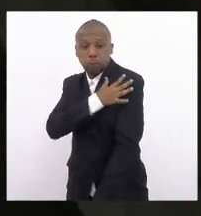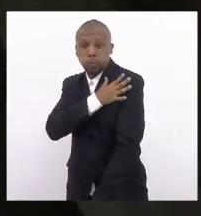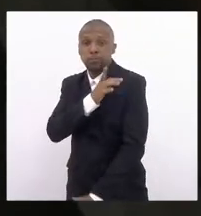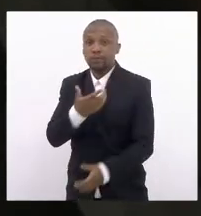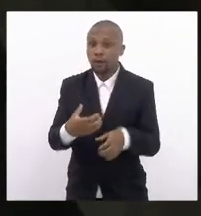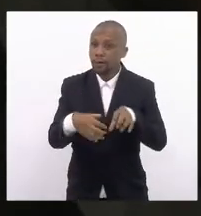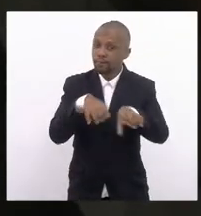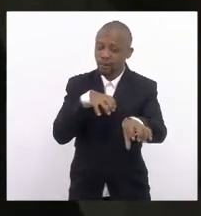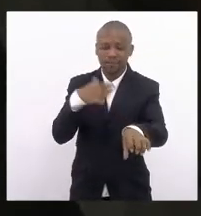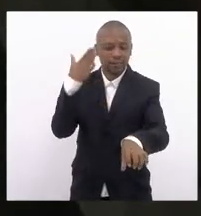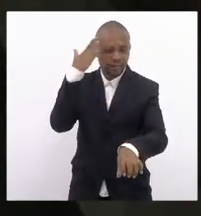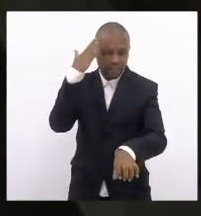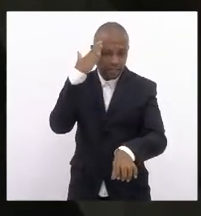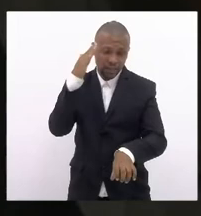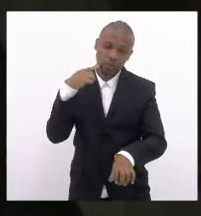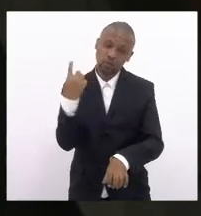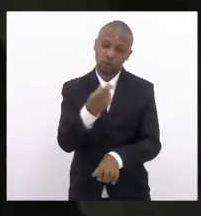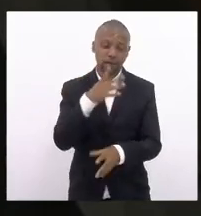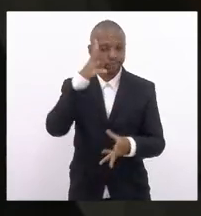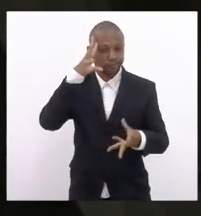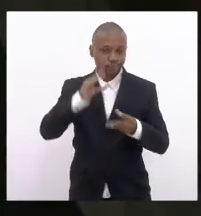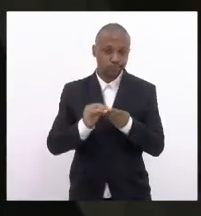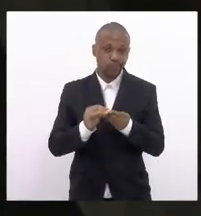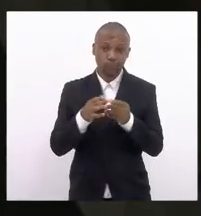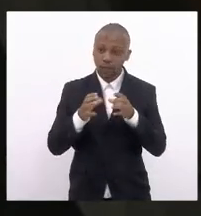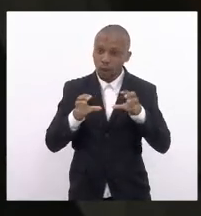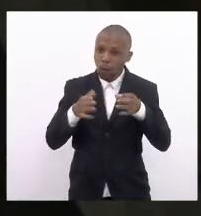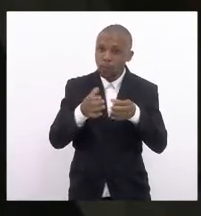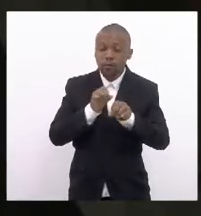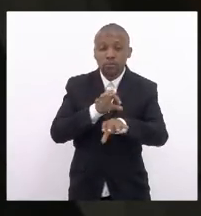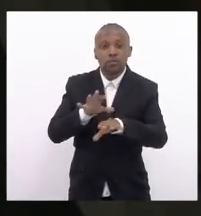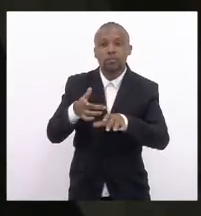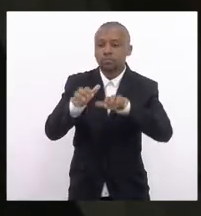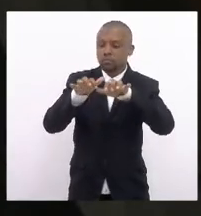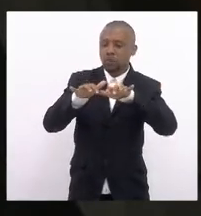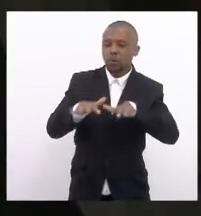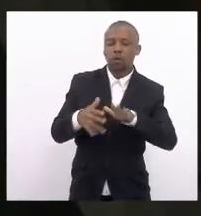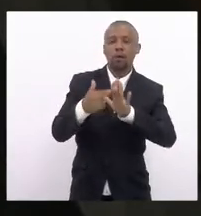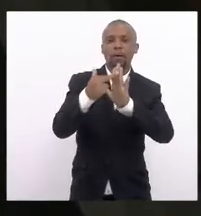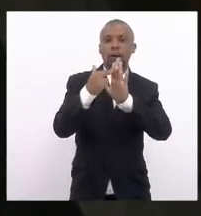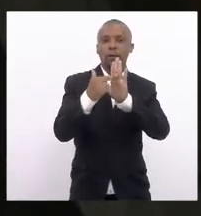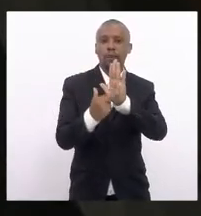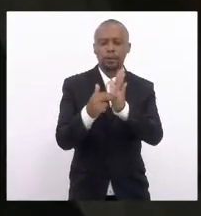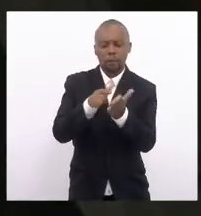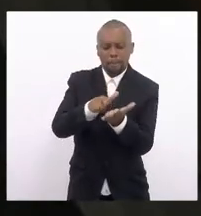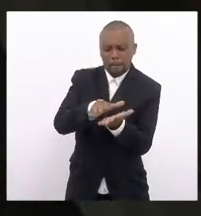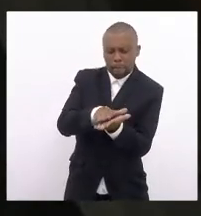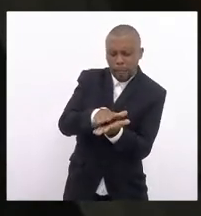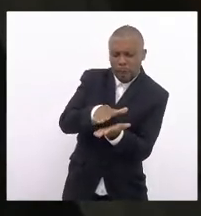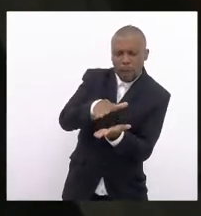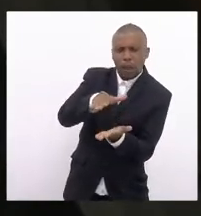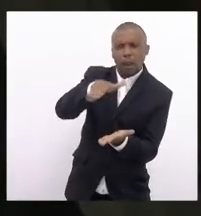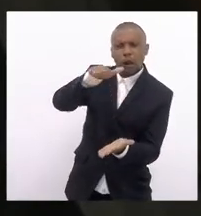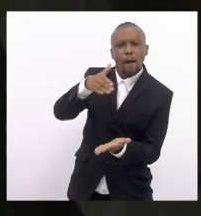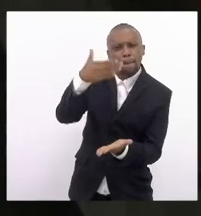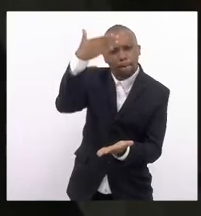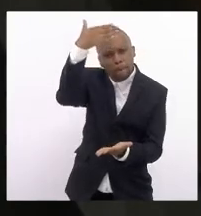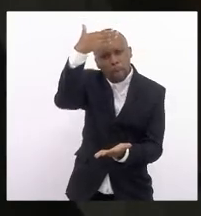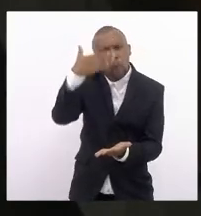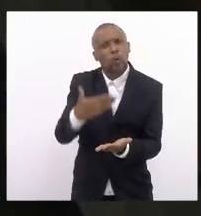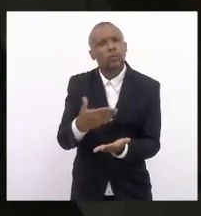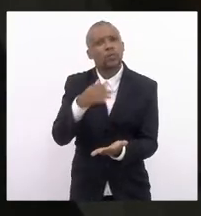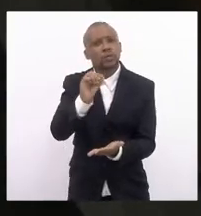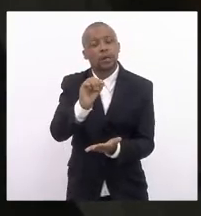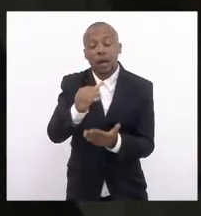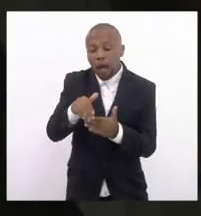disso. A Comissão de Educação fez um relatório robusto, demonstrando, a